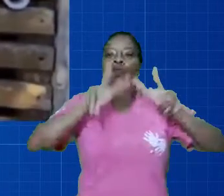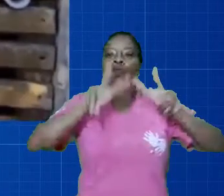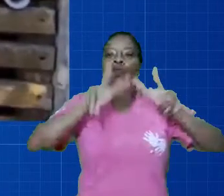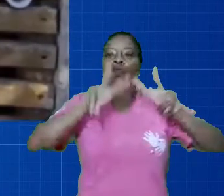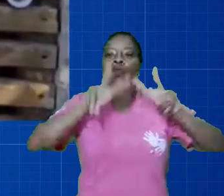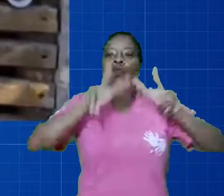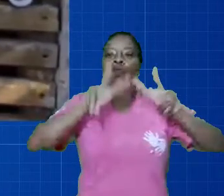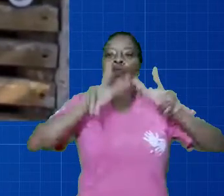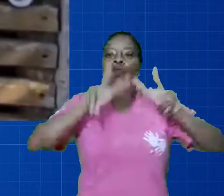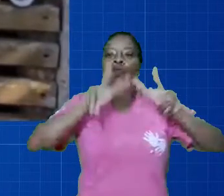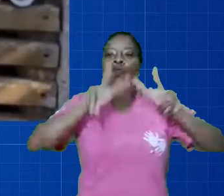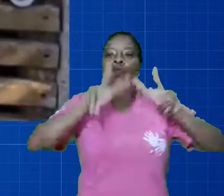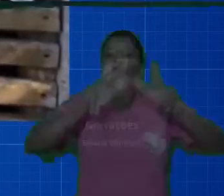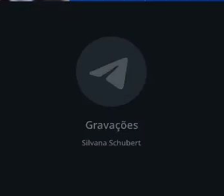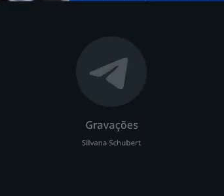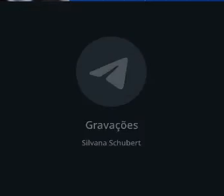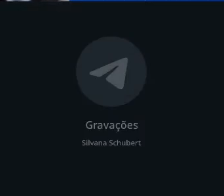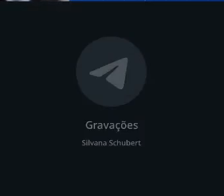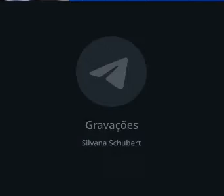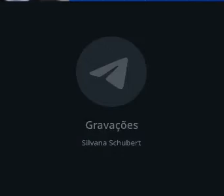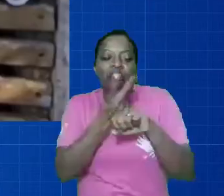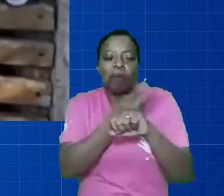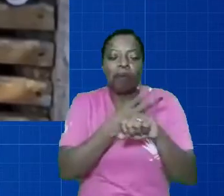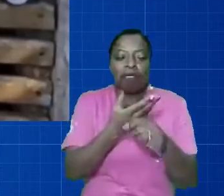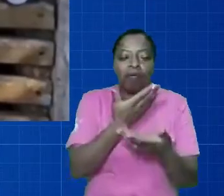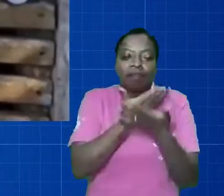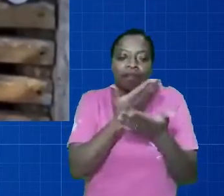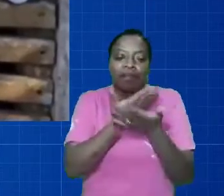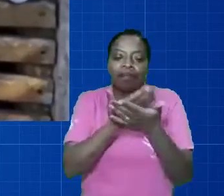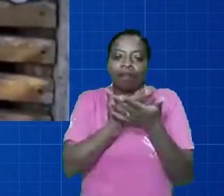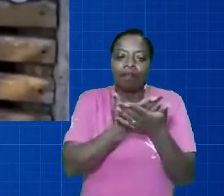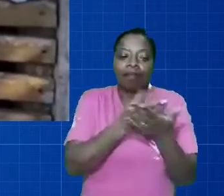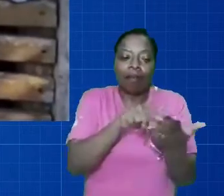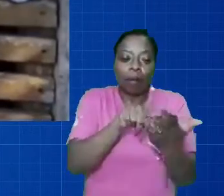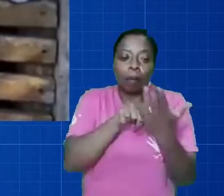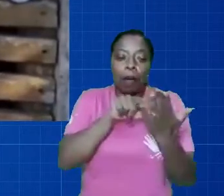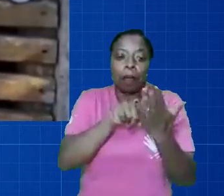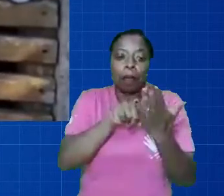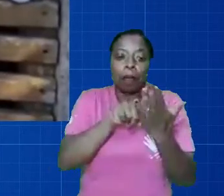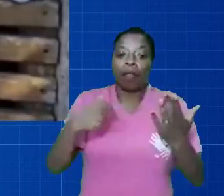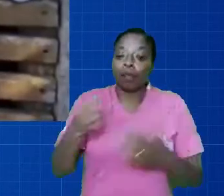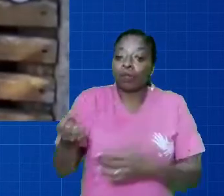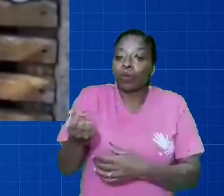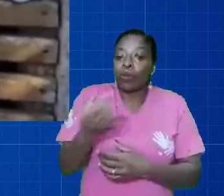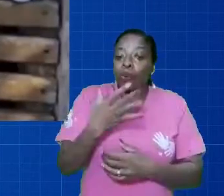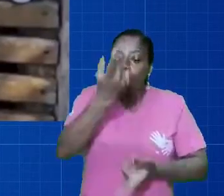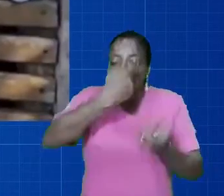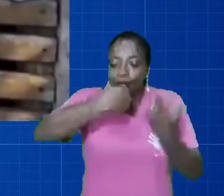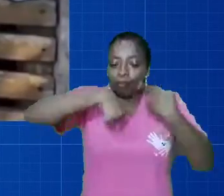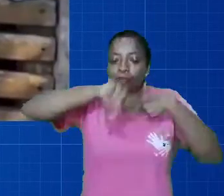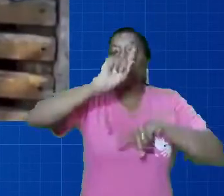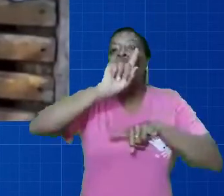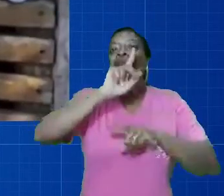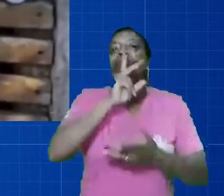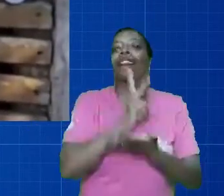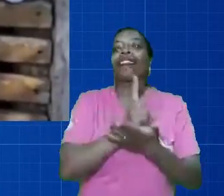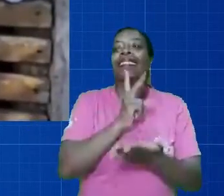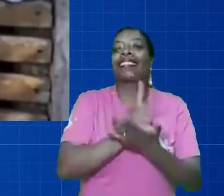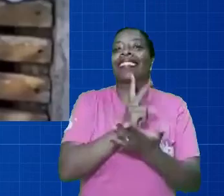sendo apresentadas, inovadas e trazendo também a junção da música, da dança, vai